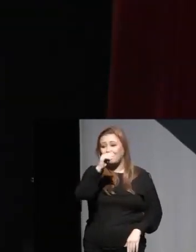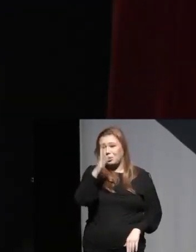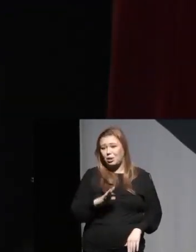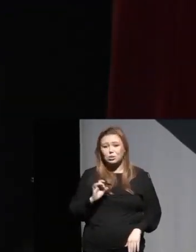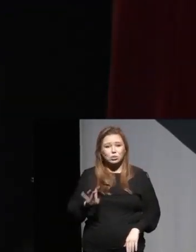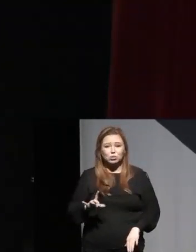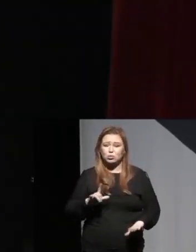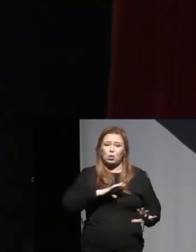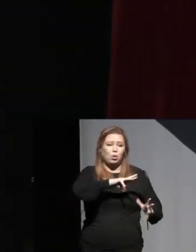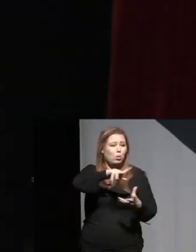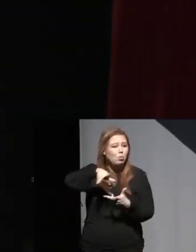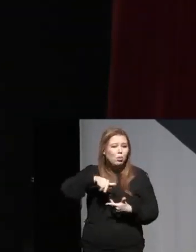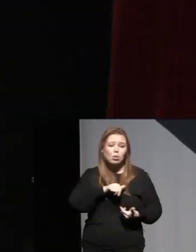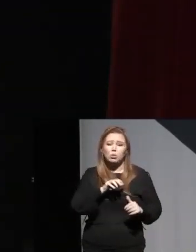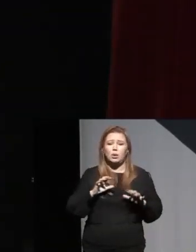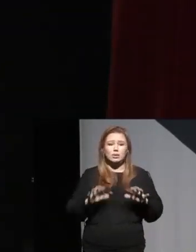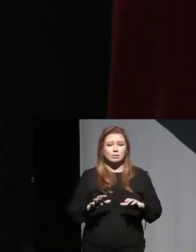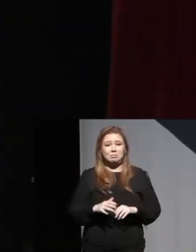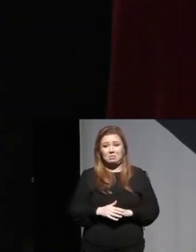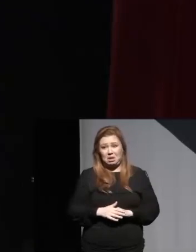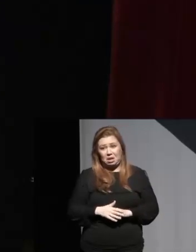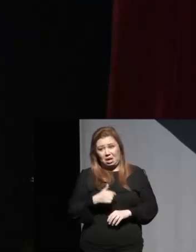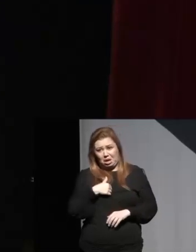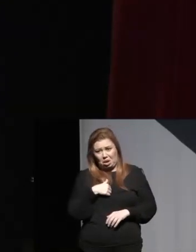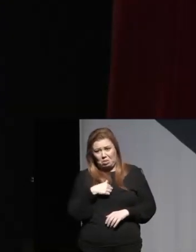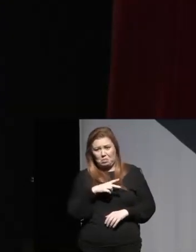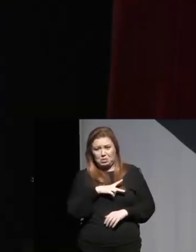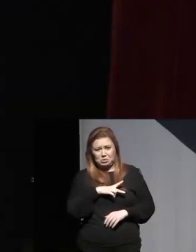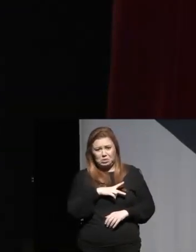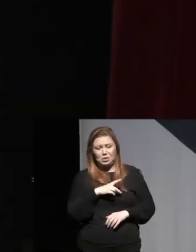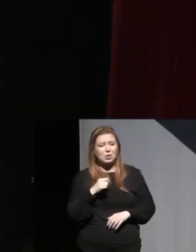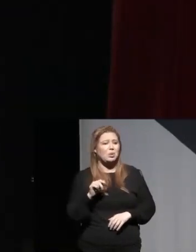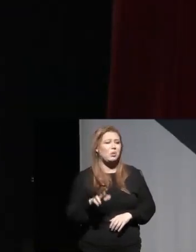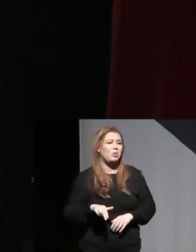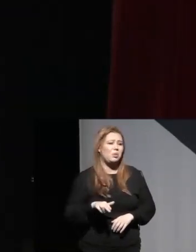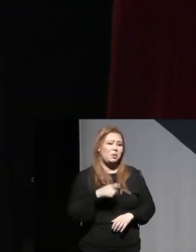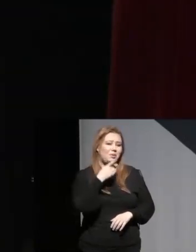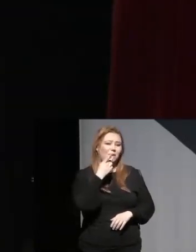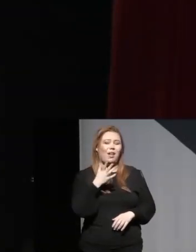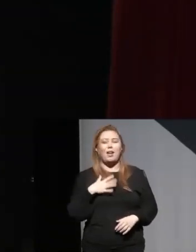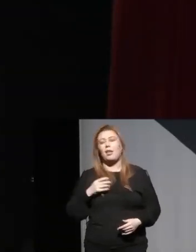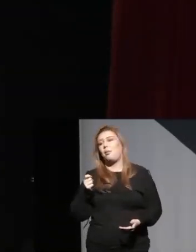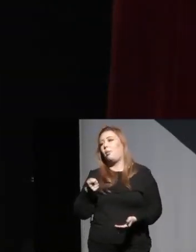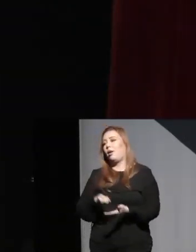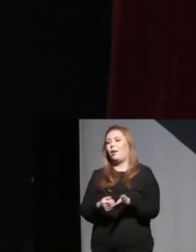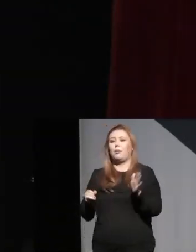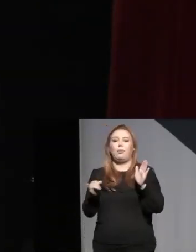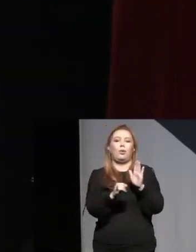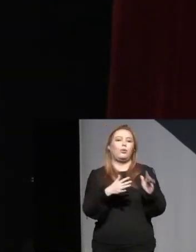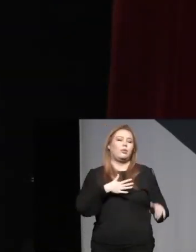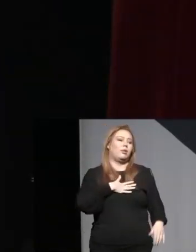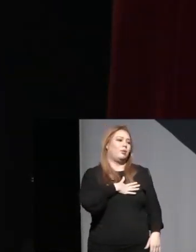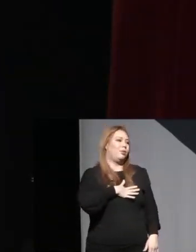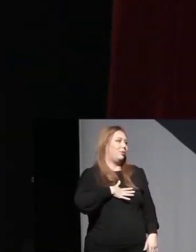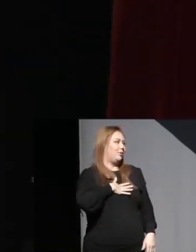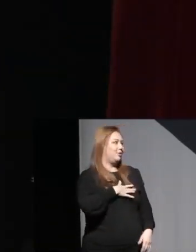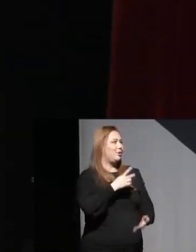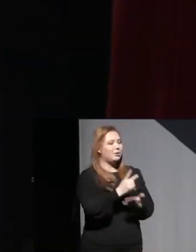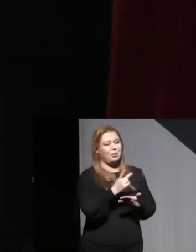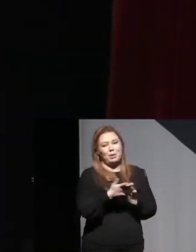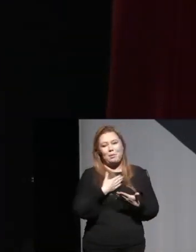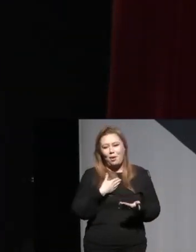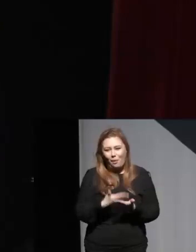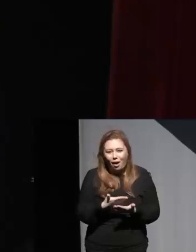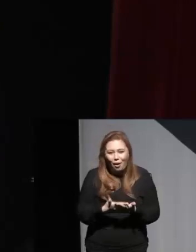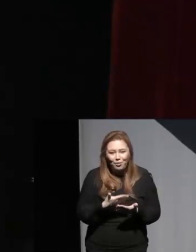nacional, mundial. Eu, particularmente, nunca vi ninguém dizer que tem satisfação em pagar tributo. Eu até brincava nas minhas aulas de graduação,